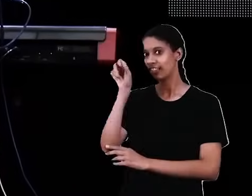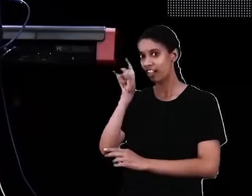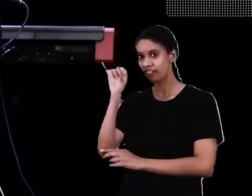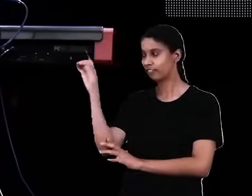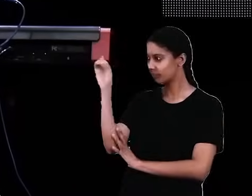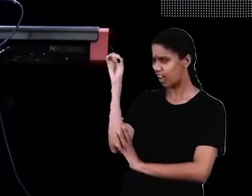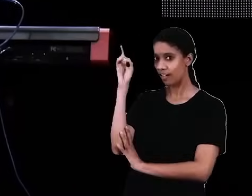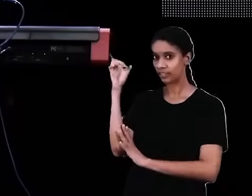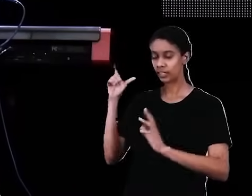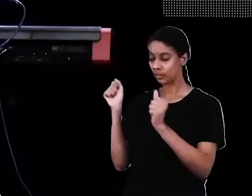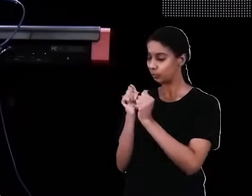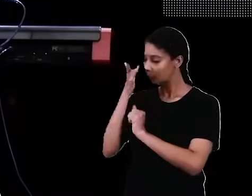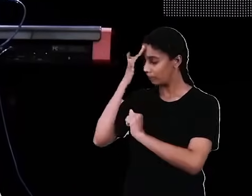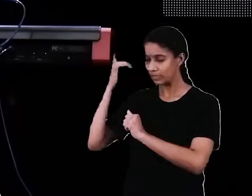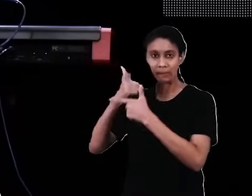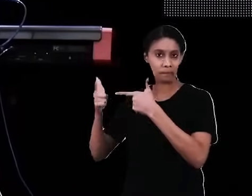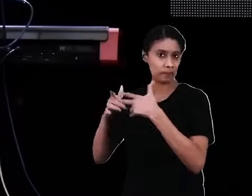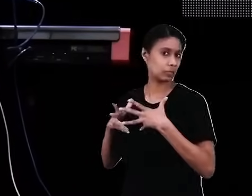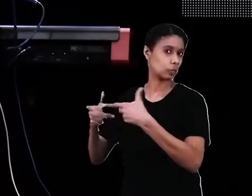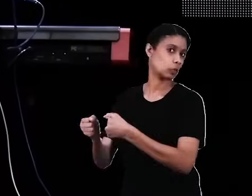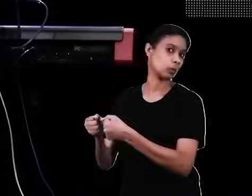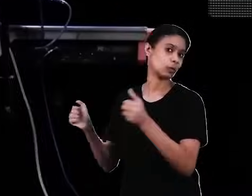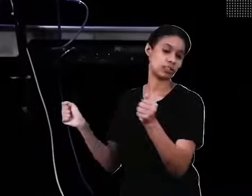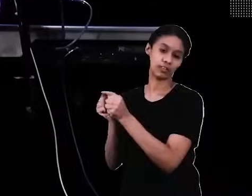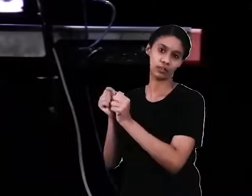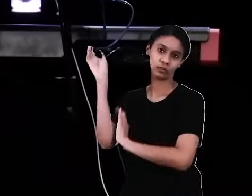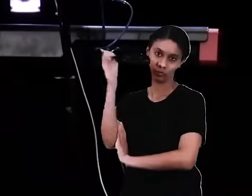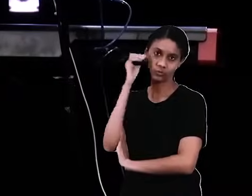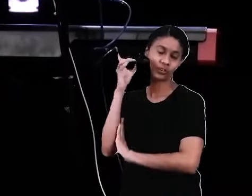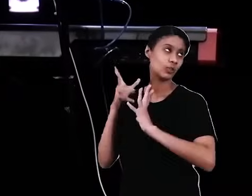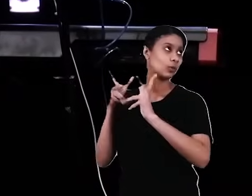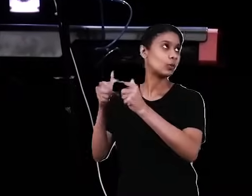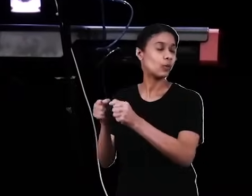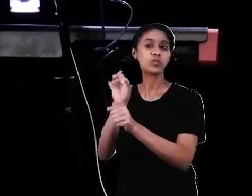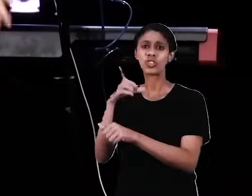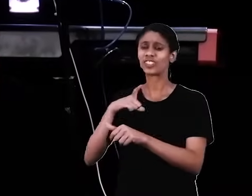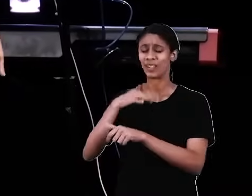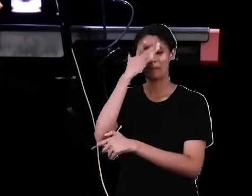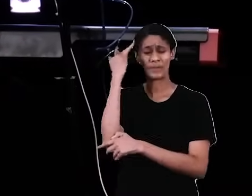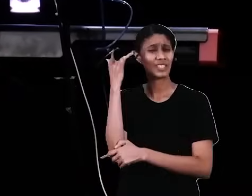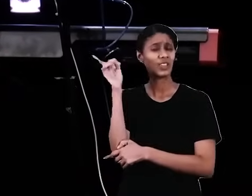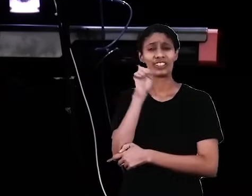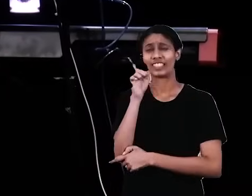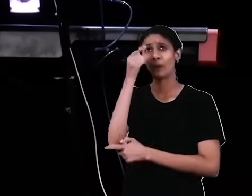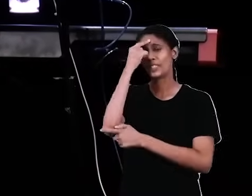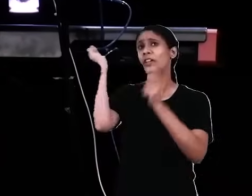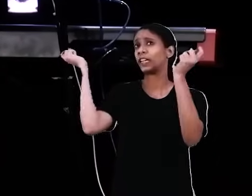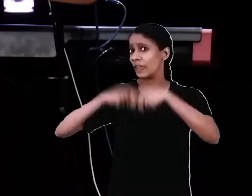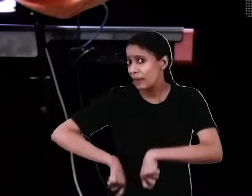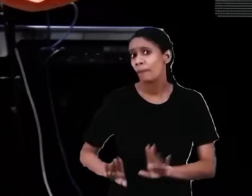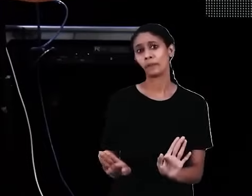gente problemática, a gente pensa, a escória da sociedade era um valente de Davi, coitado. Só pegou os improváveis, aquele povo que,